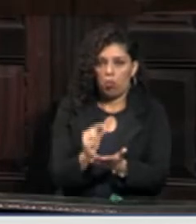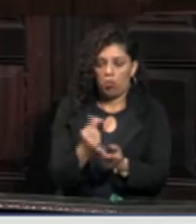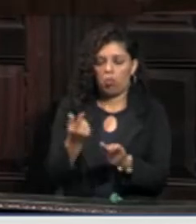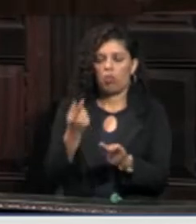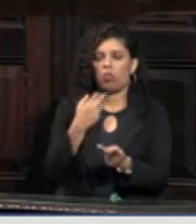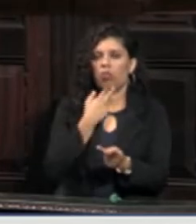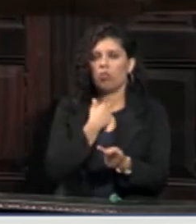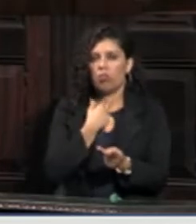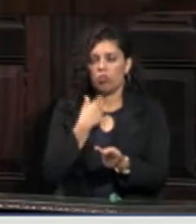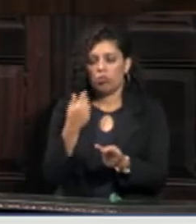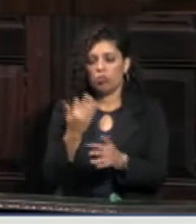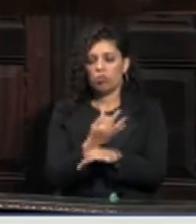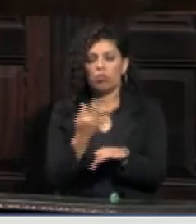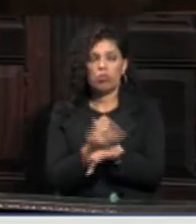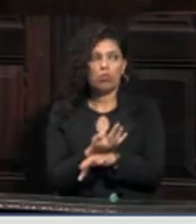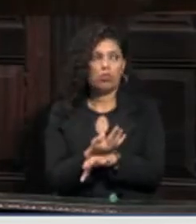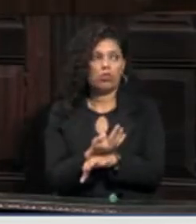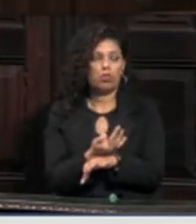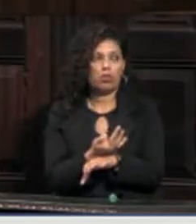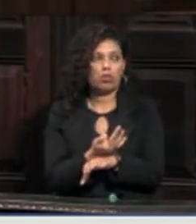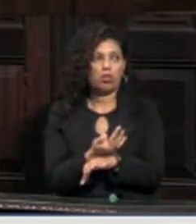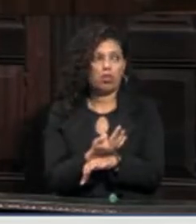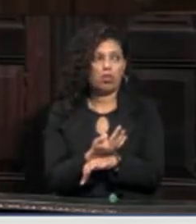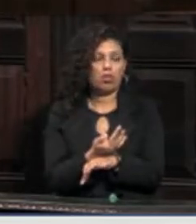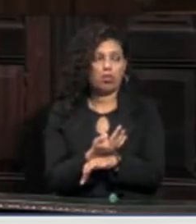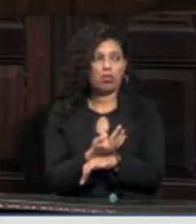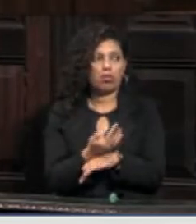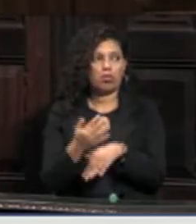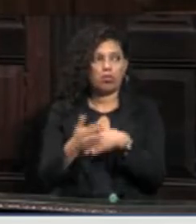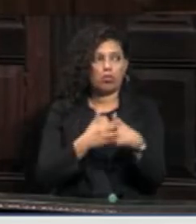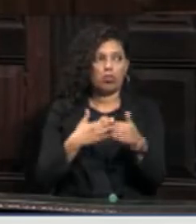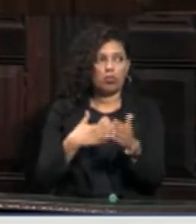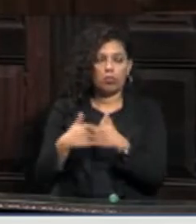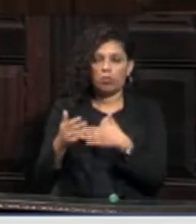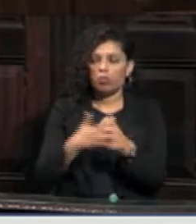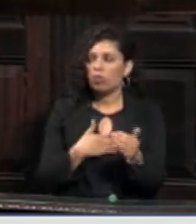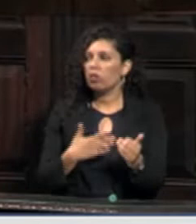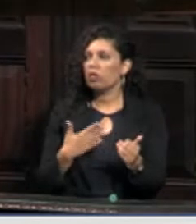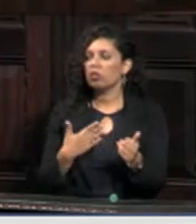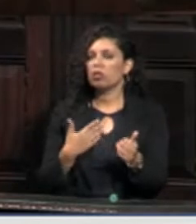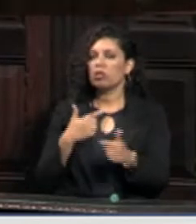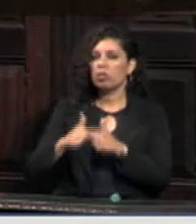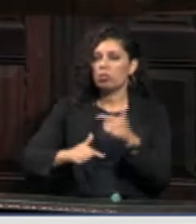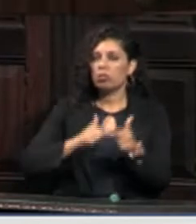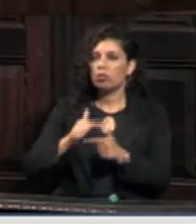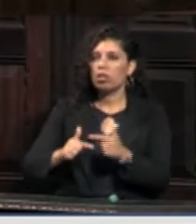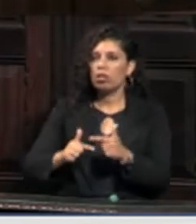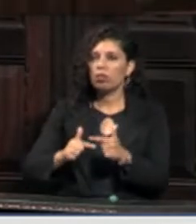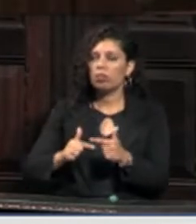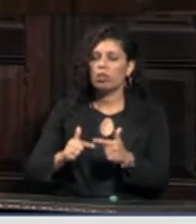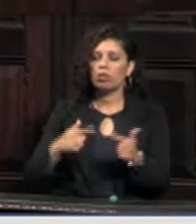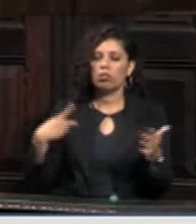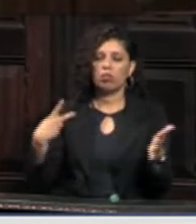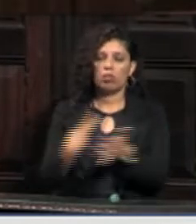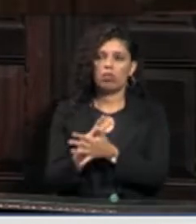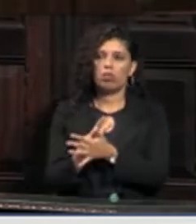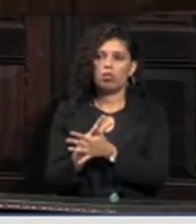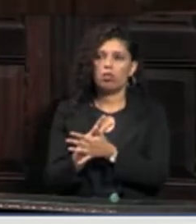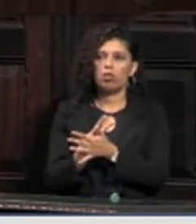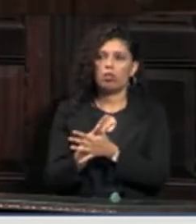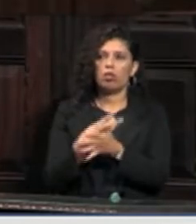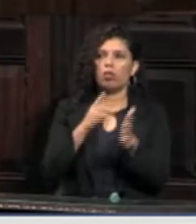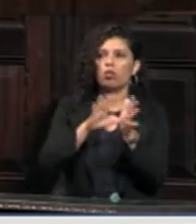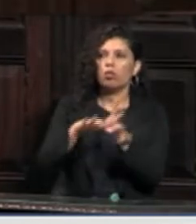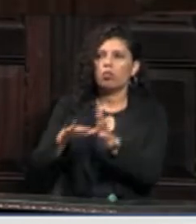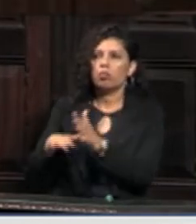não podemos aceitar qualquer sistema de governo estadual que traga de volta a corrupção para a saúde. E